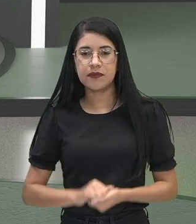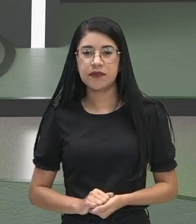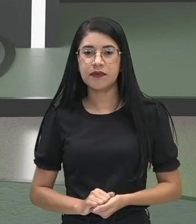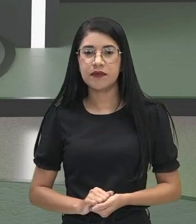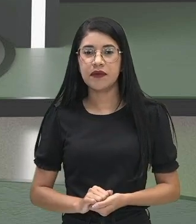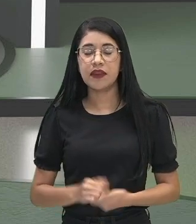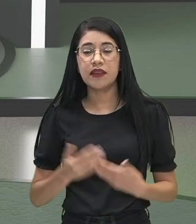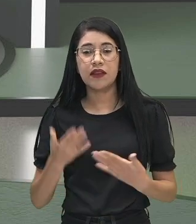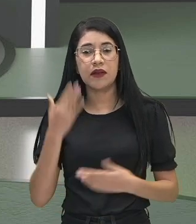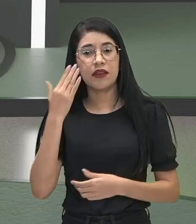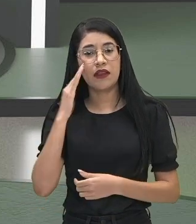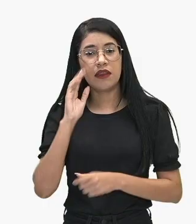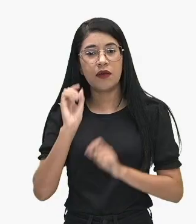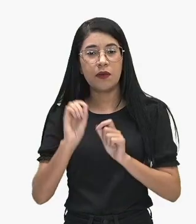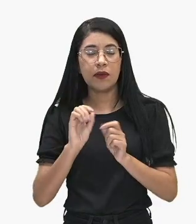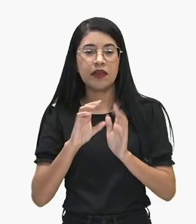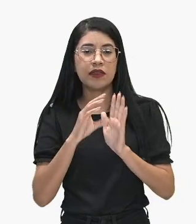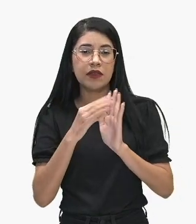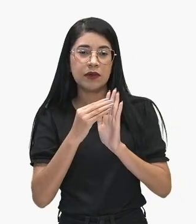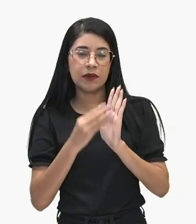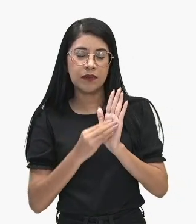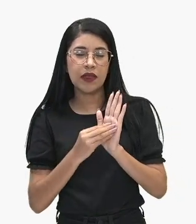entender o que é o calor em uma reação química.